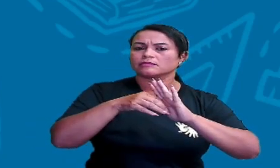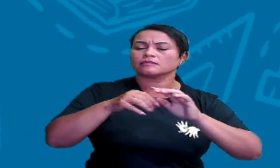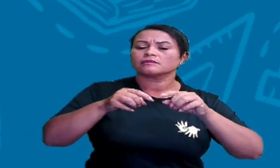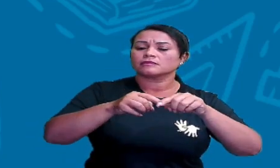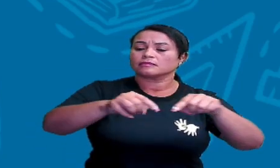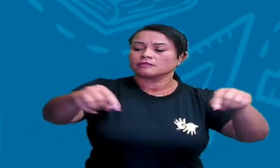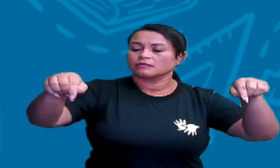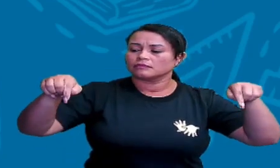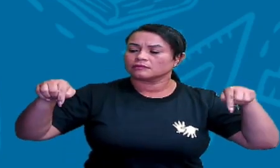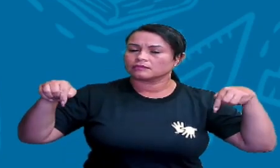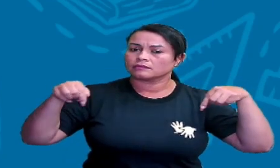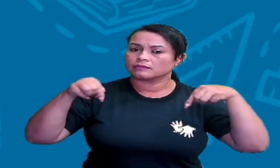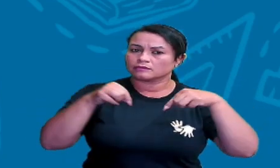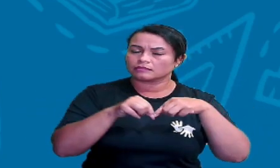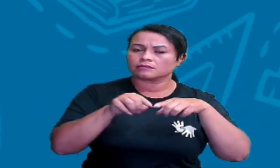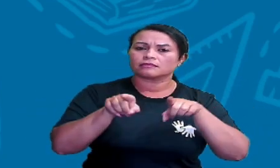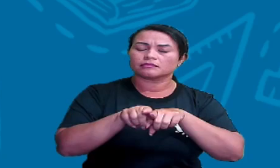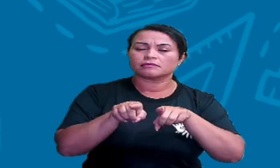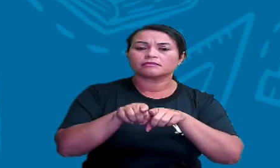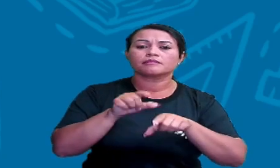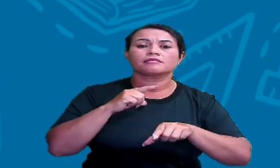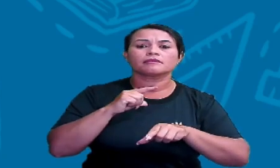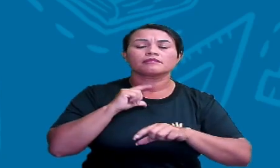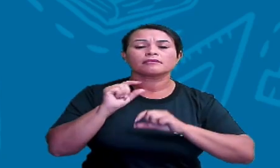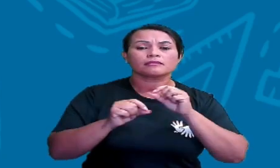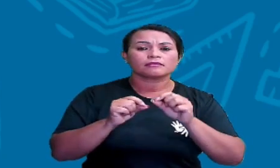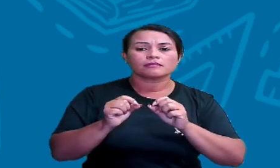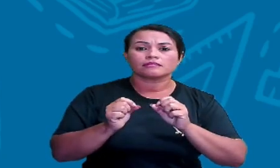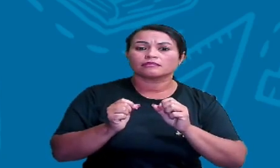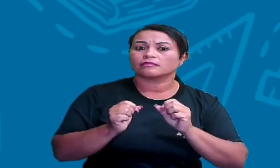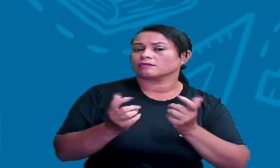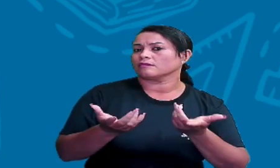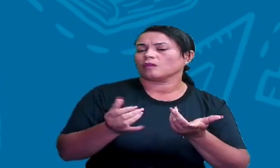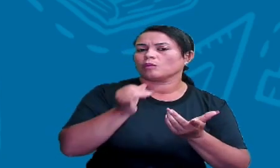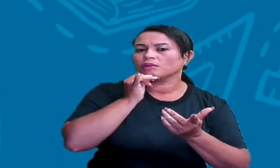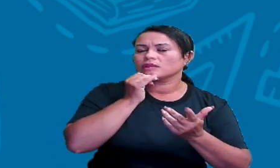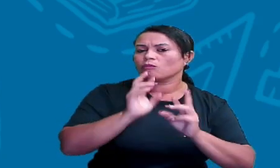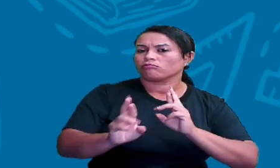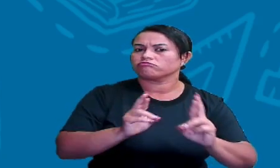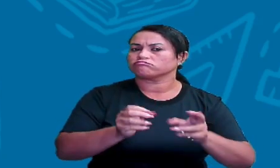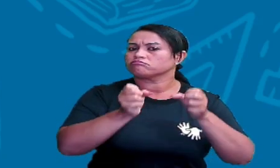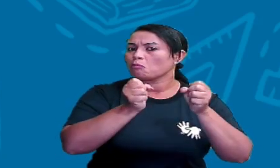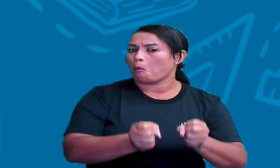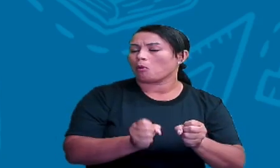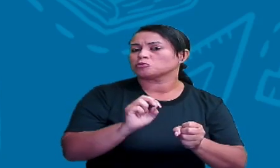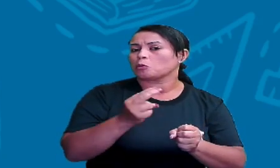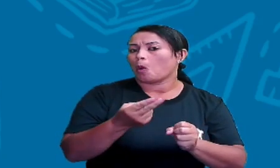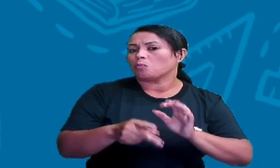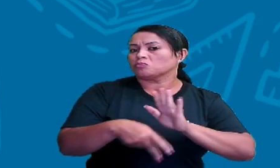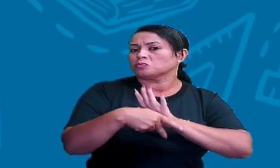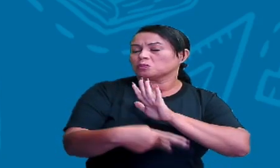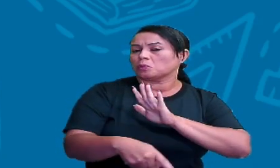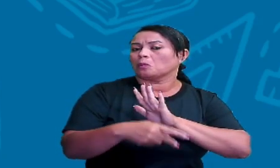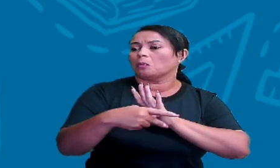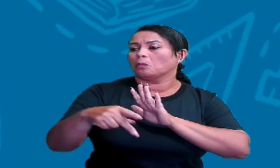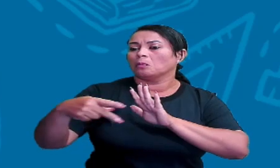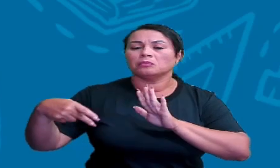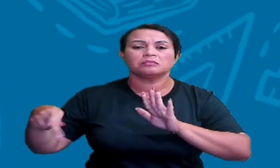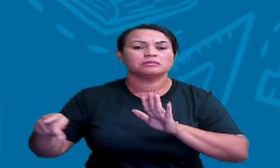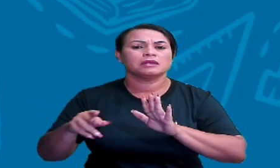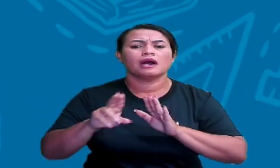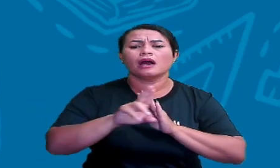por fronteiras a partir de uma relação de posse ou propriedade. Então, gente,